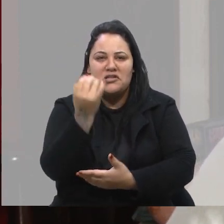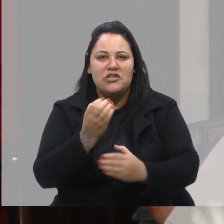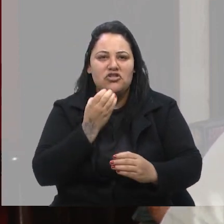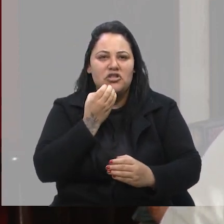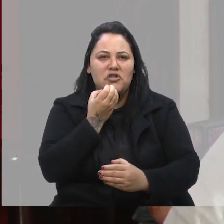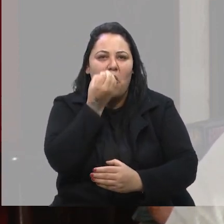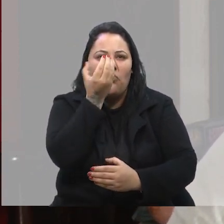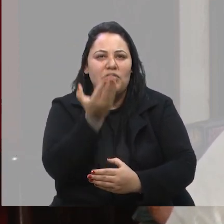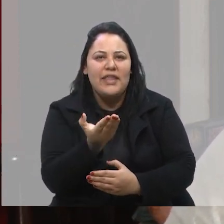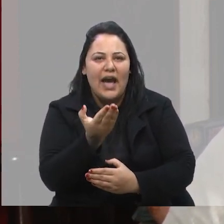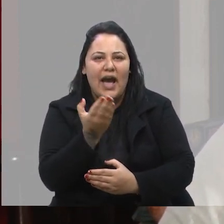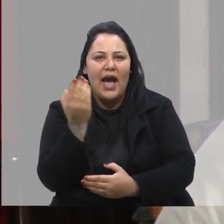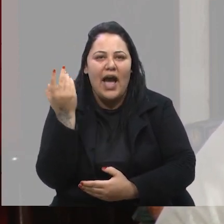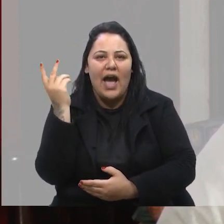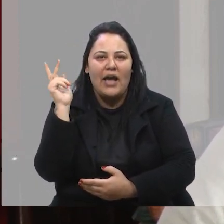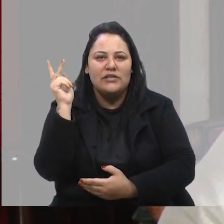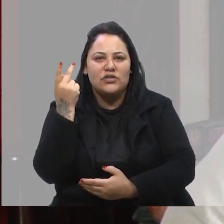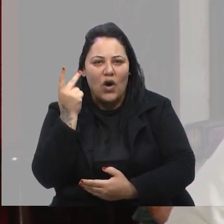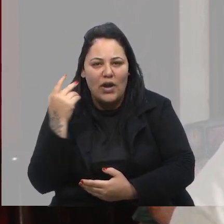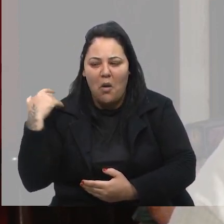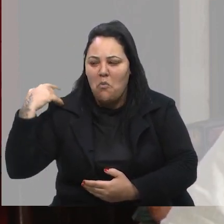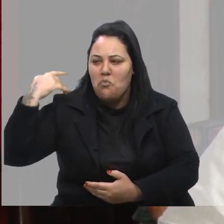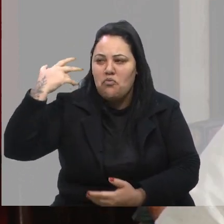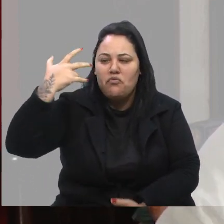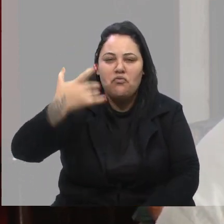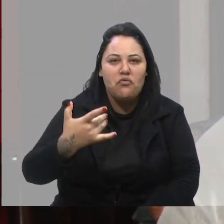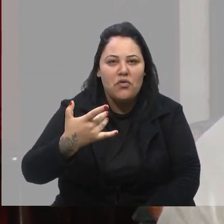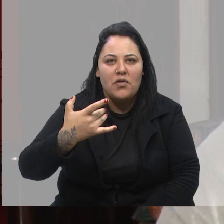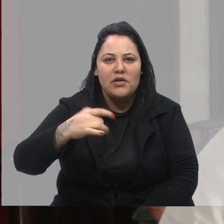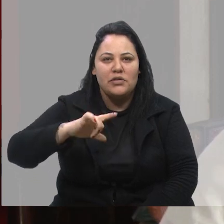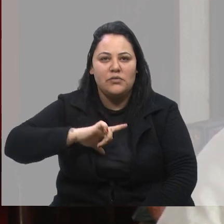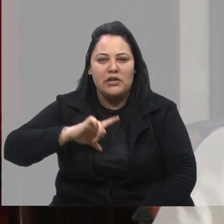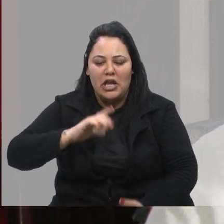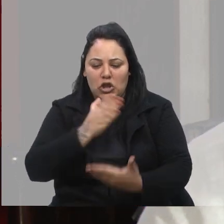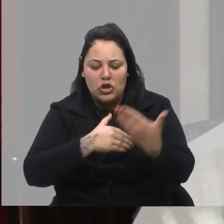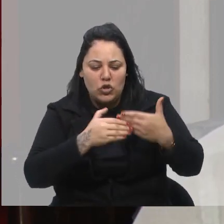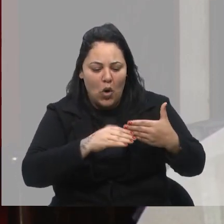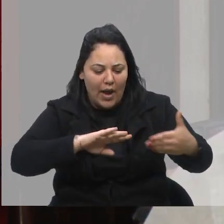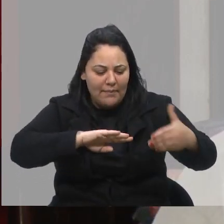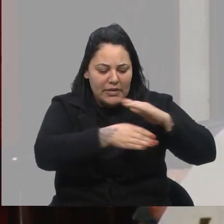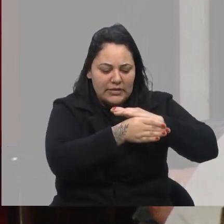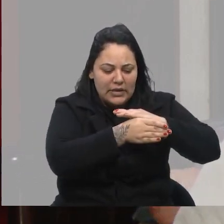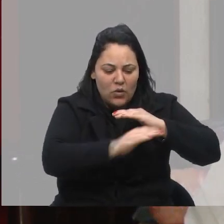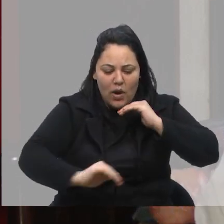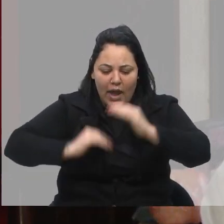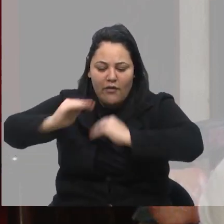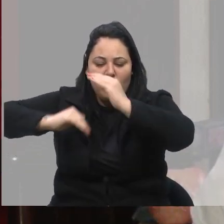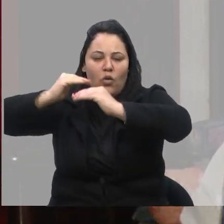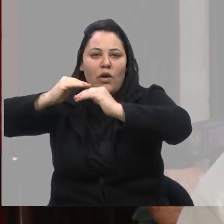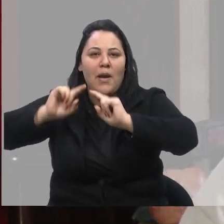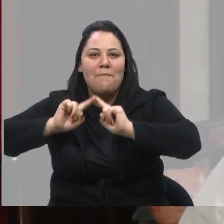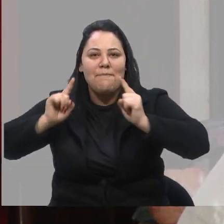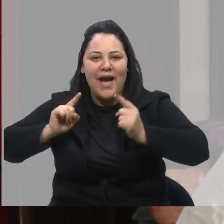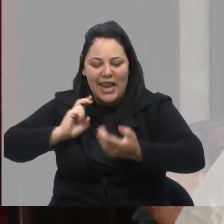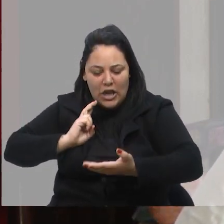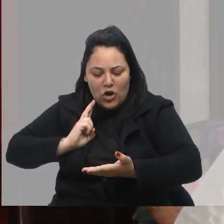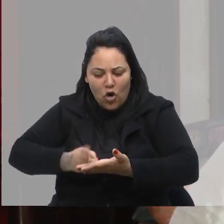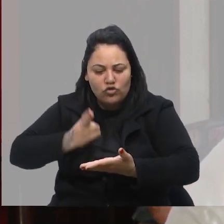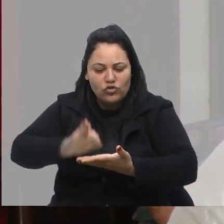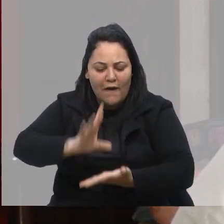ainda vive a nossa cultura. Então, ele transita, ele evolui e mesmo assim ele ainda se